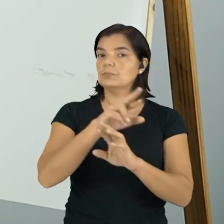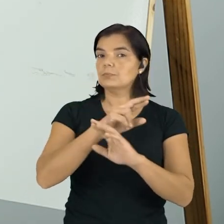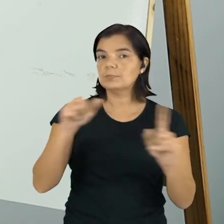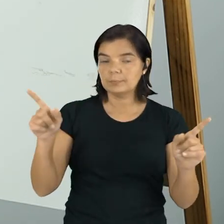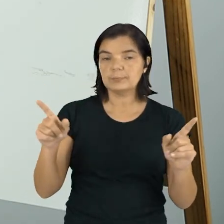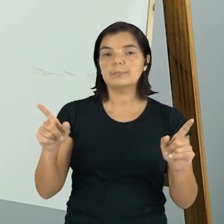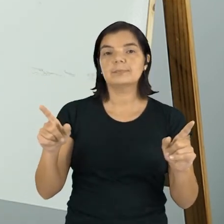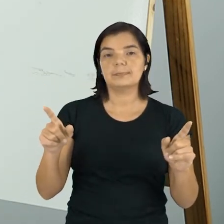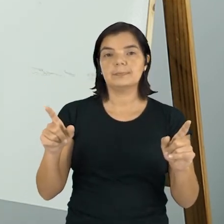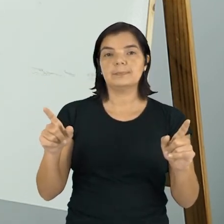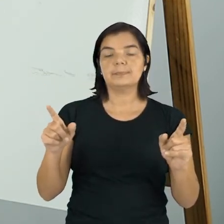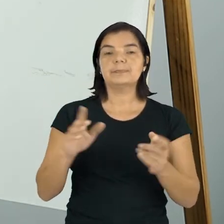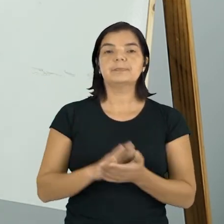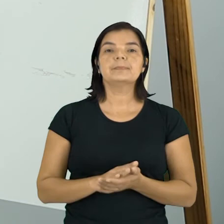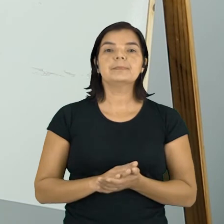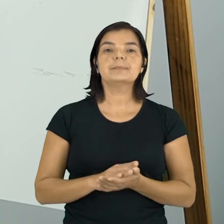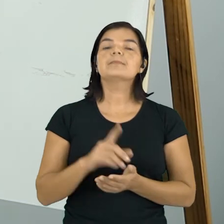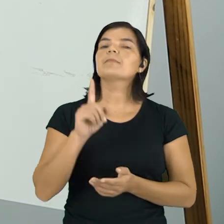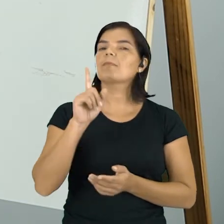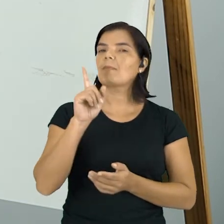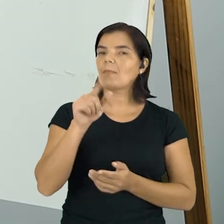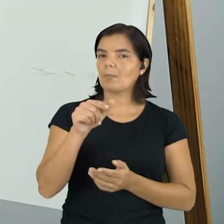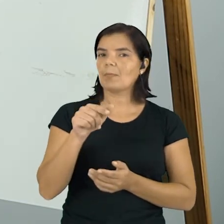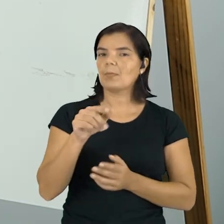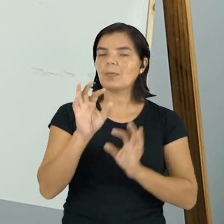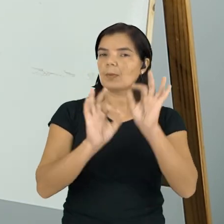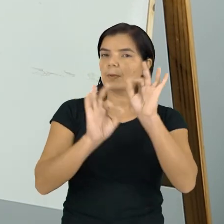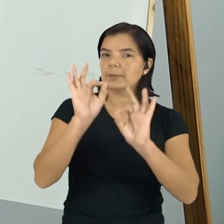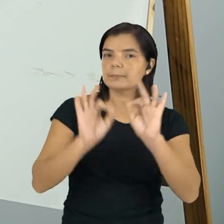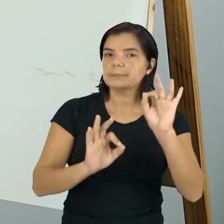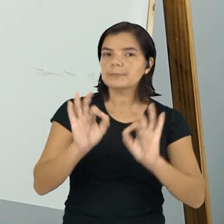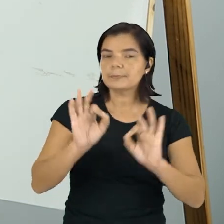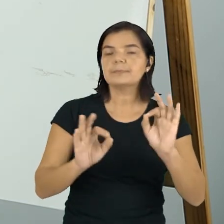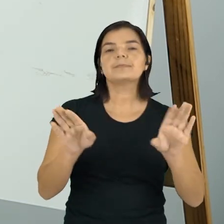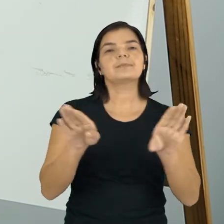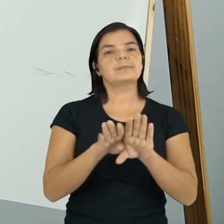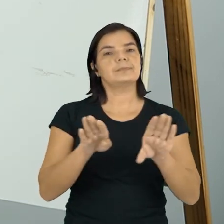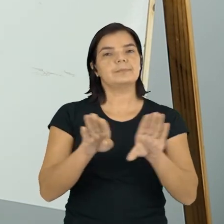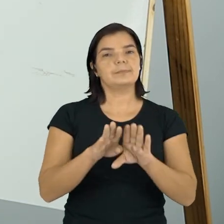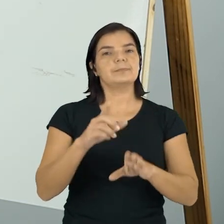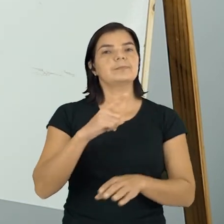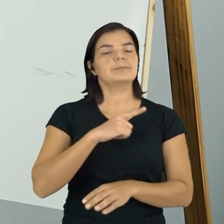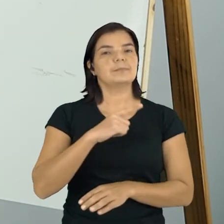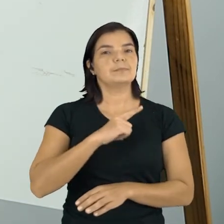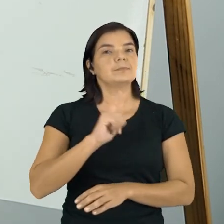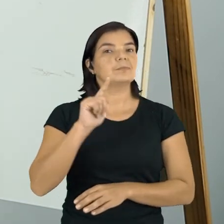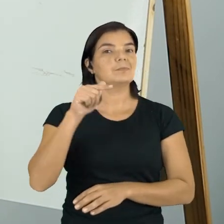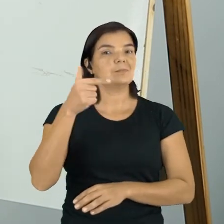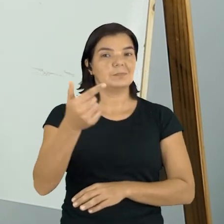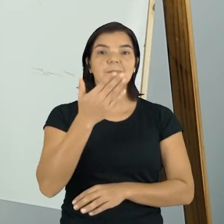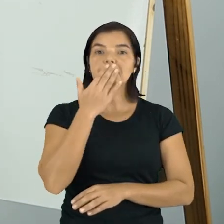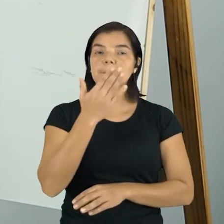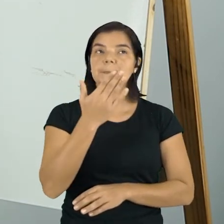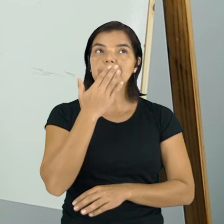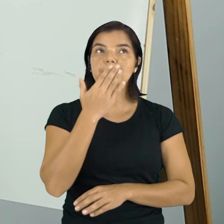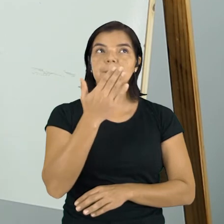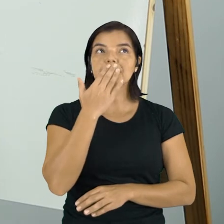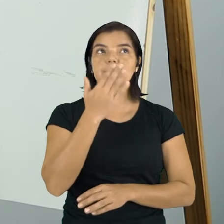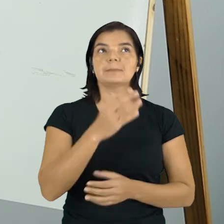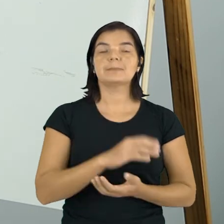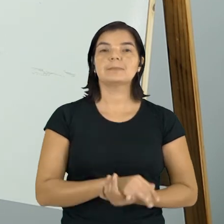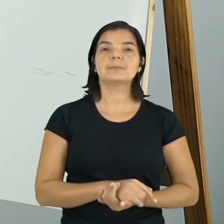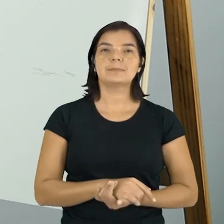diferença de 5 votos. Então, essa é a nossa estrutura. Nós também temos um outro tipo de